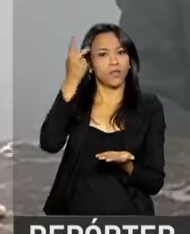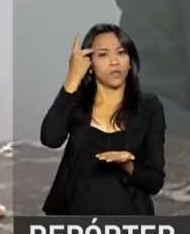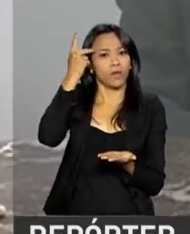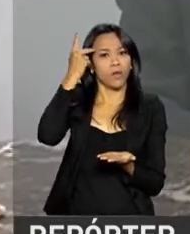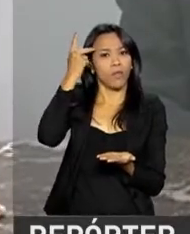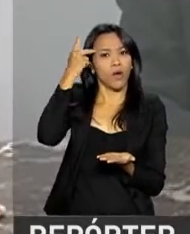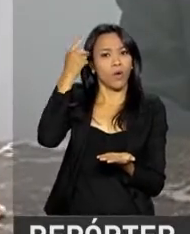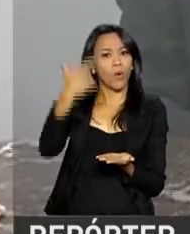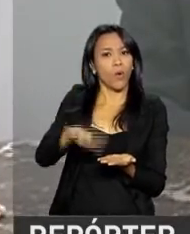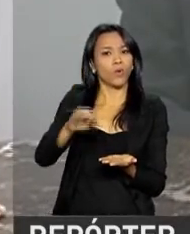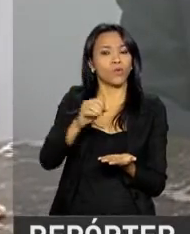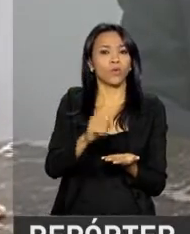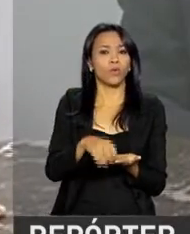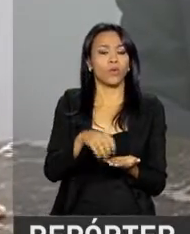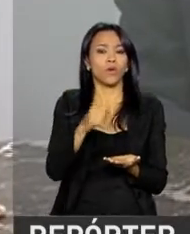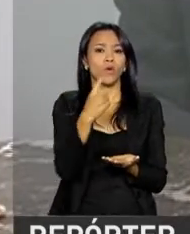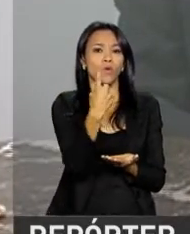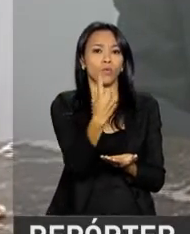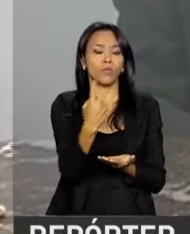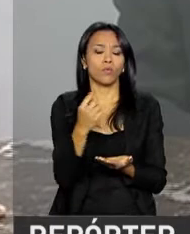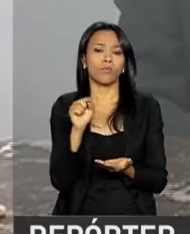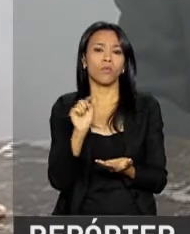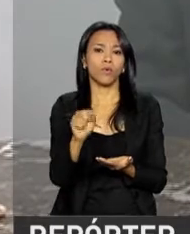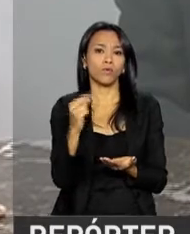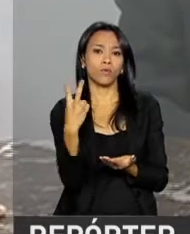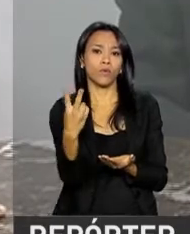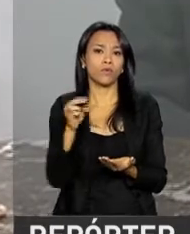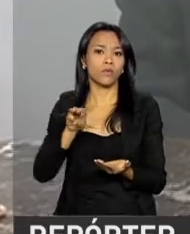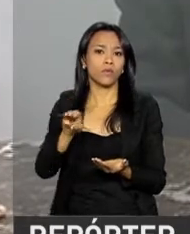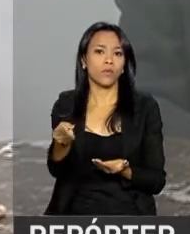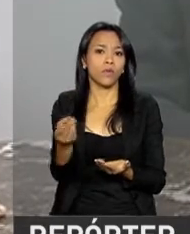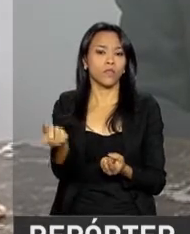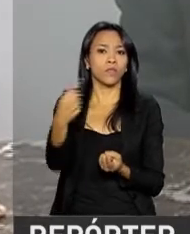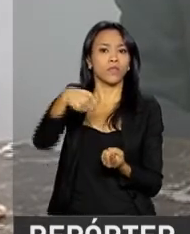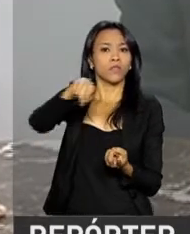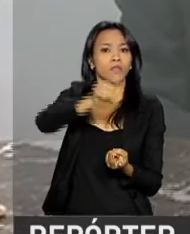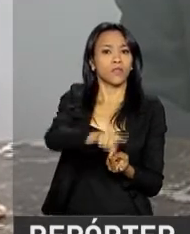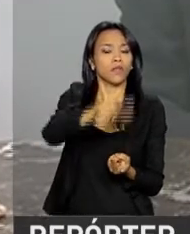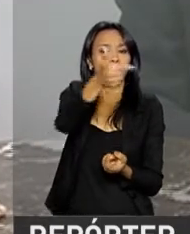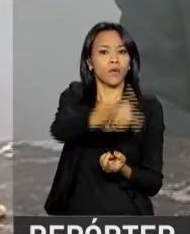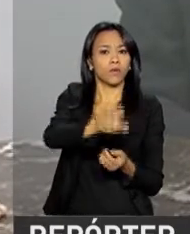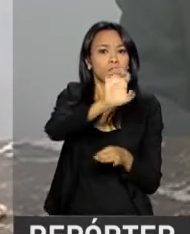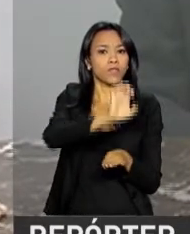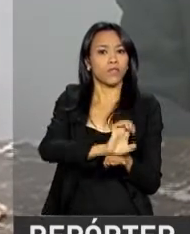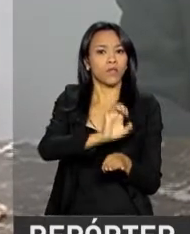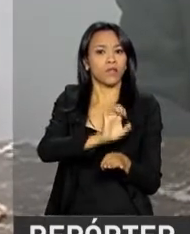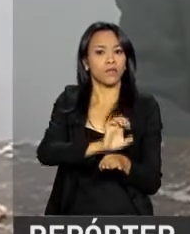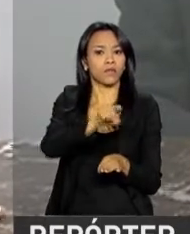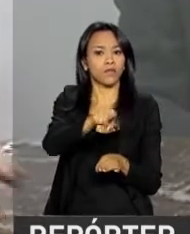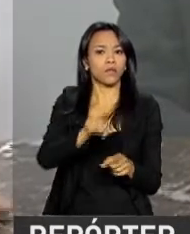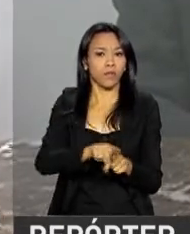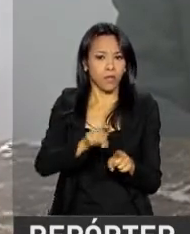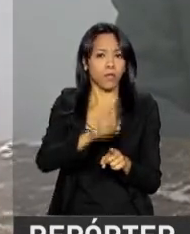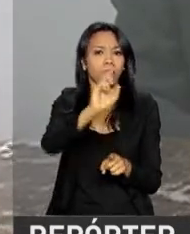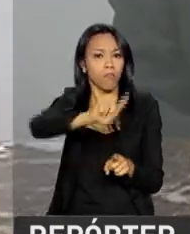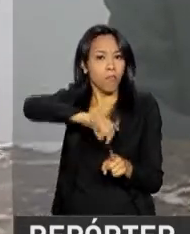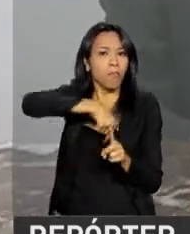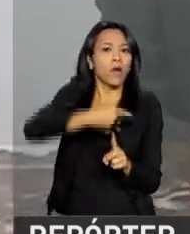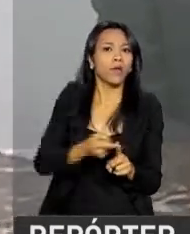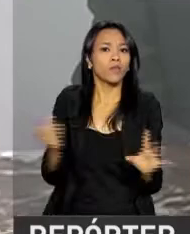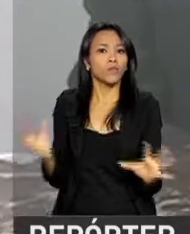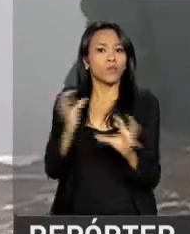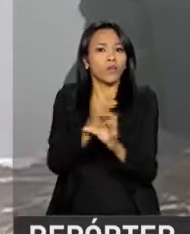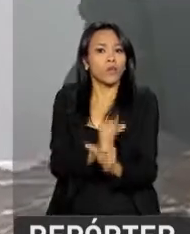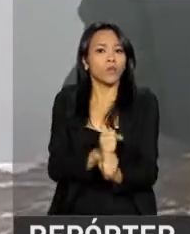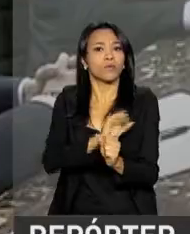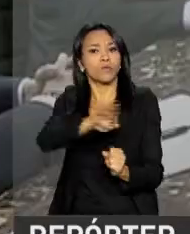outros 1,2 bilhões. Sim. E na nossa planta de Joinville, 1,9 bilhões mais, totalizando esses